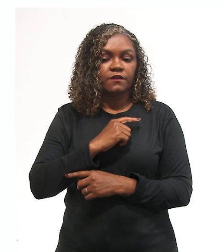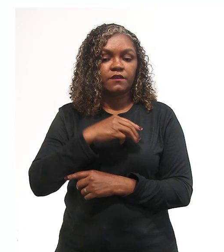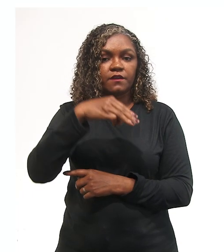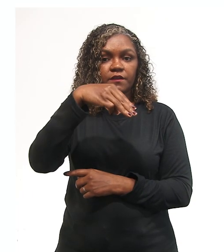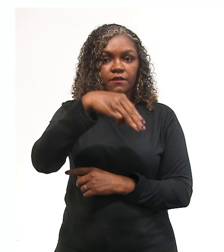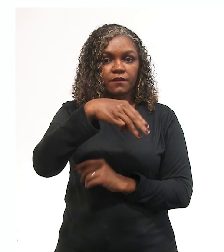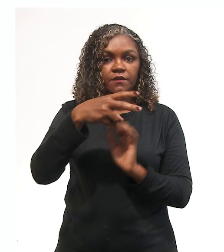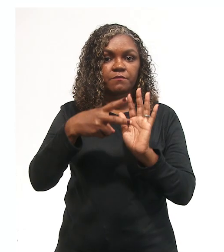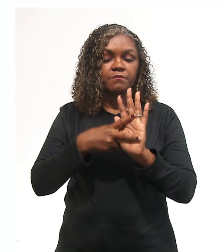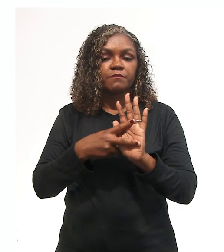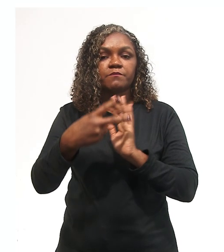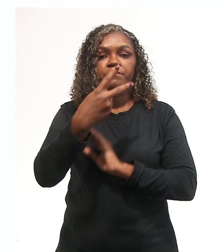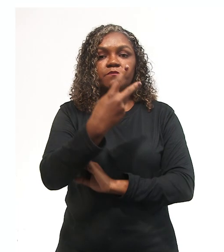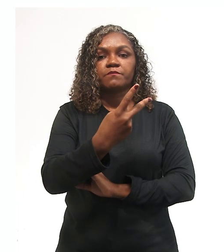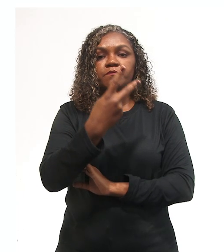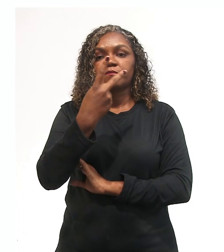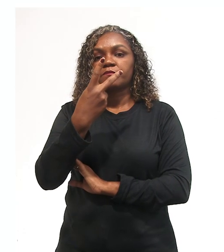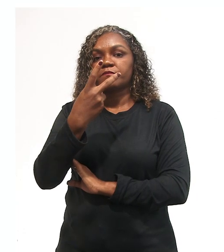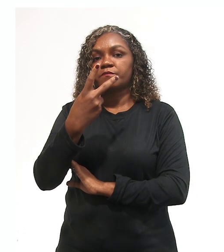de